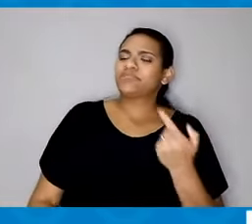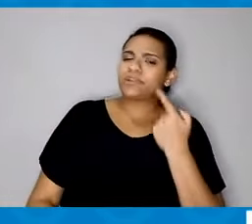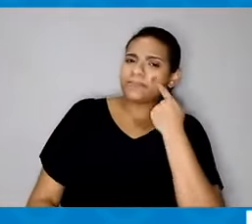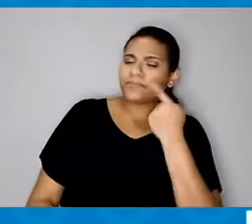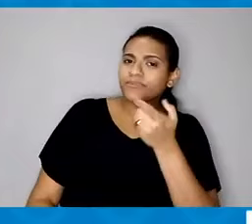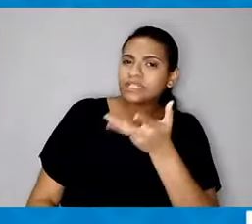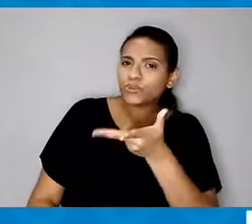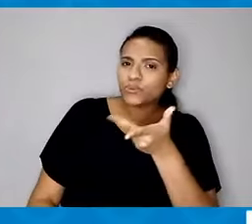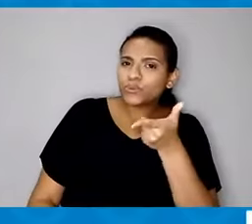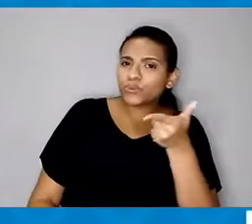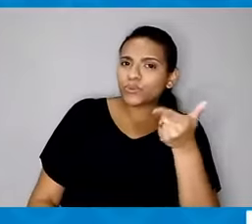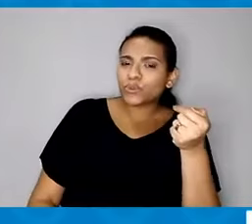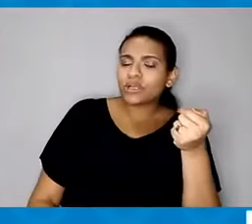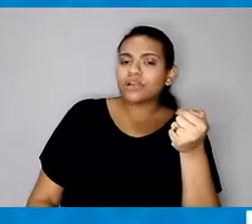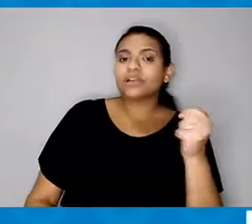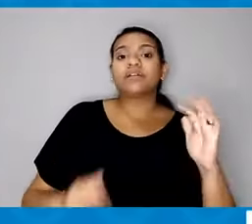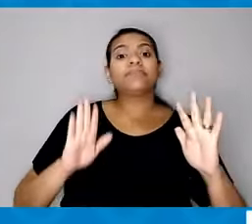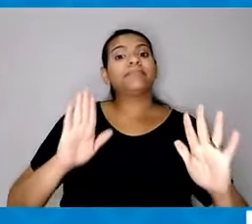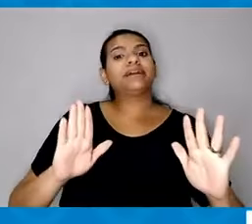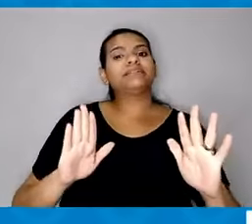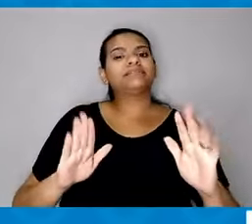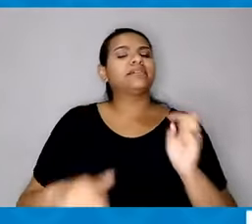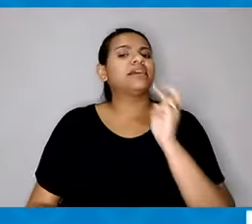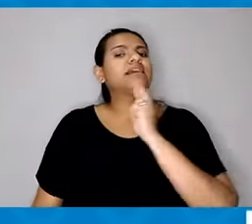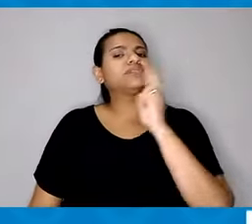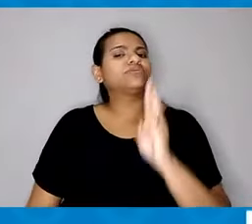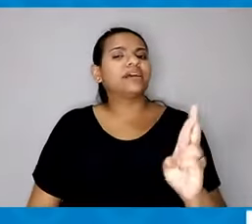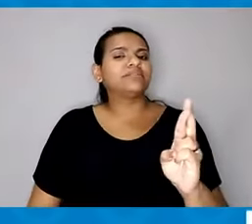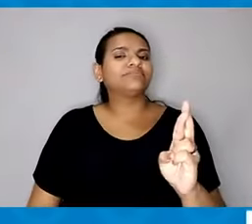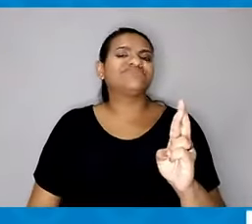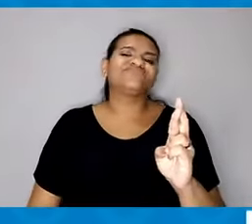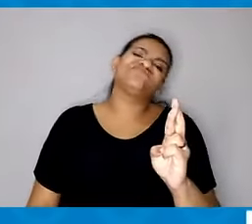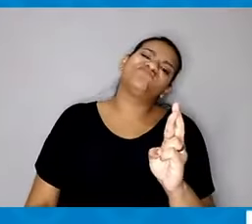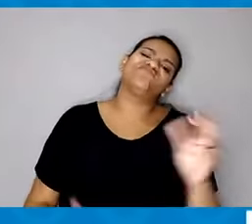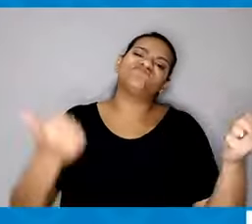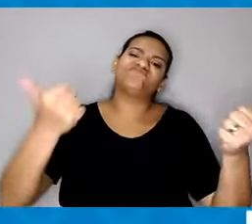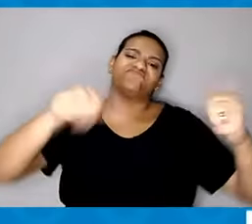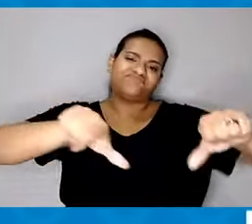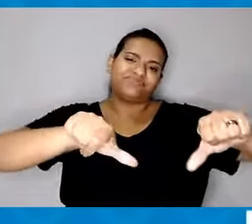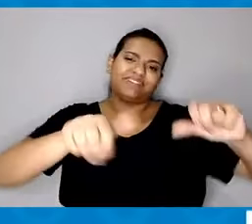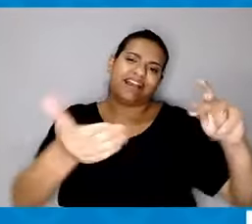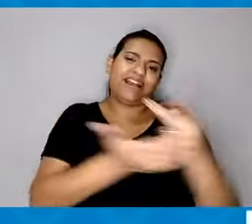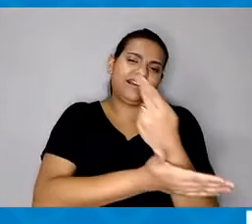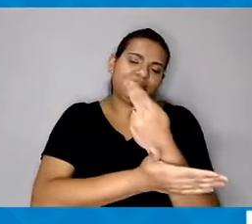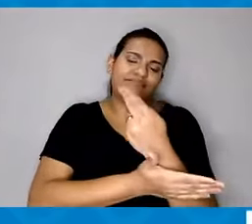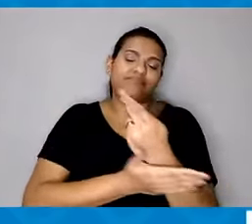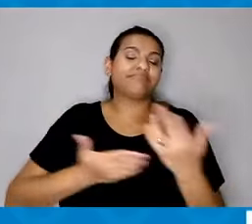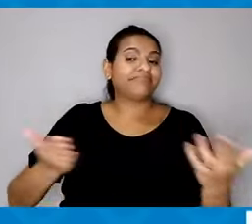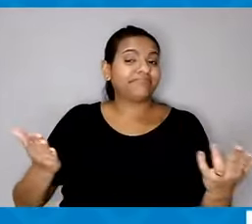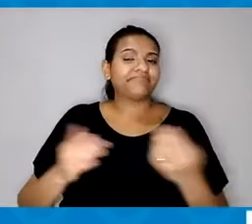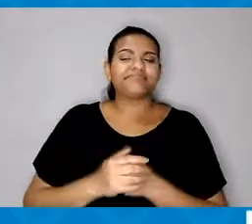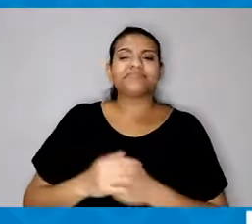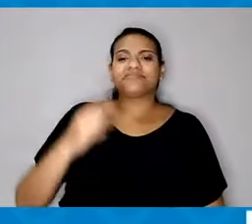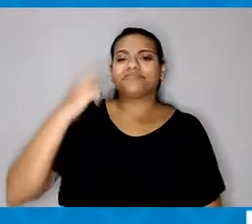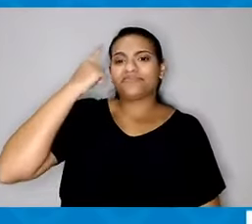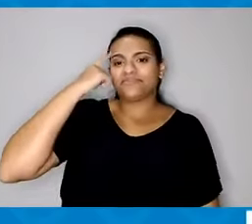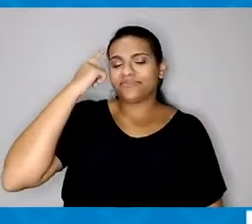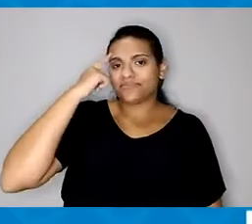do resultado, deu tudo errado. E assim, se a gente desistir, então essa é a primeira habilidade, se a gente